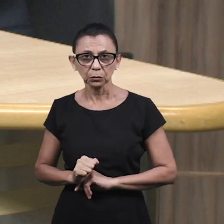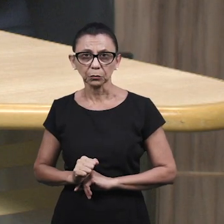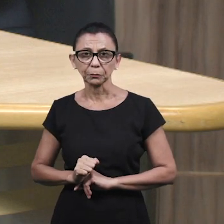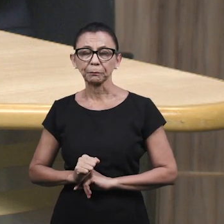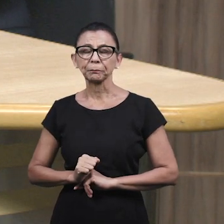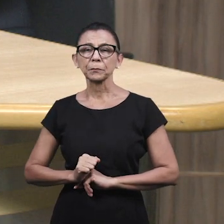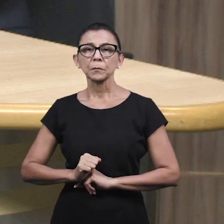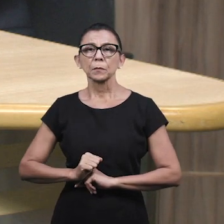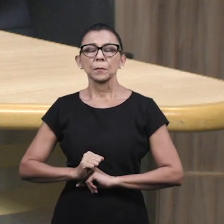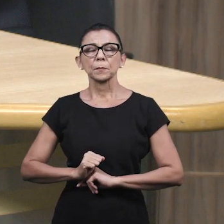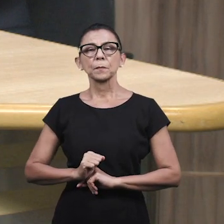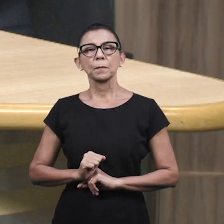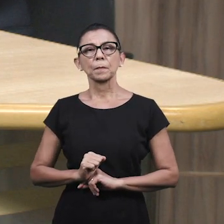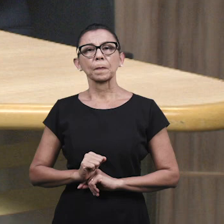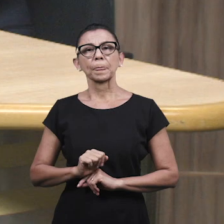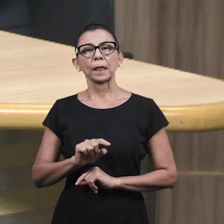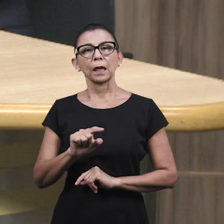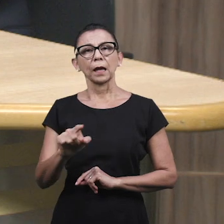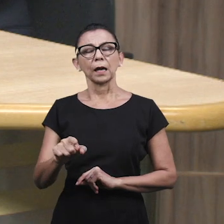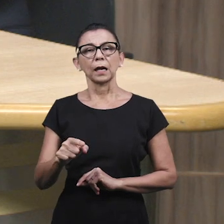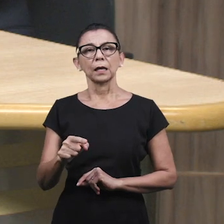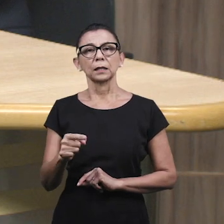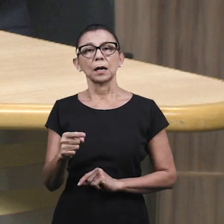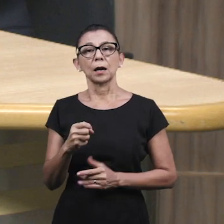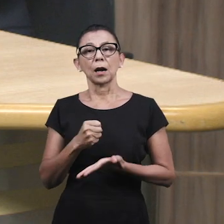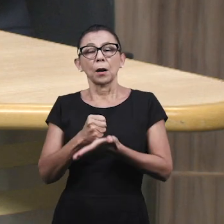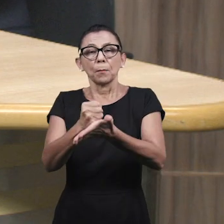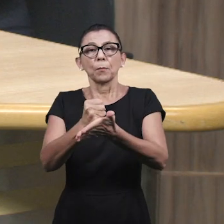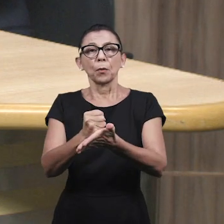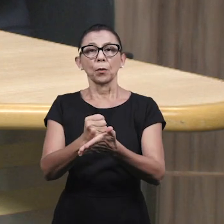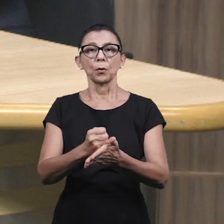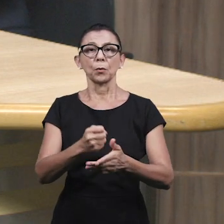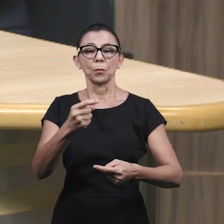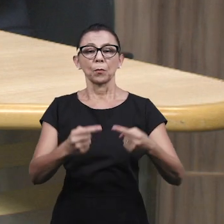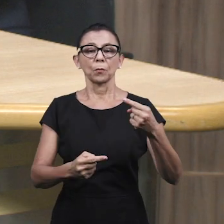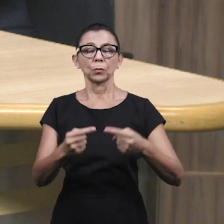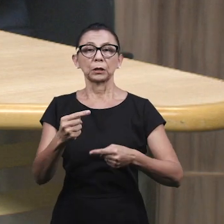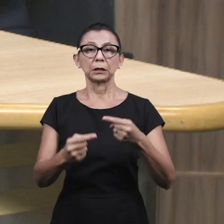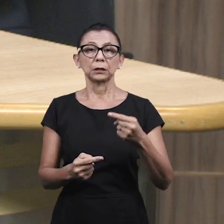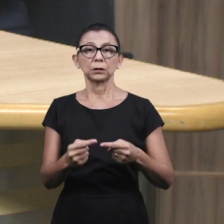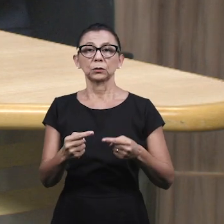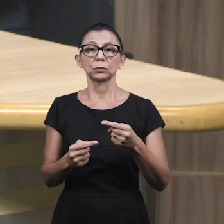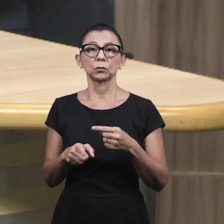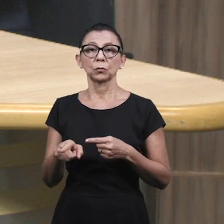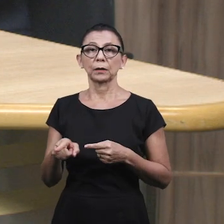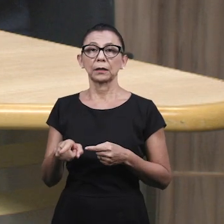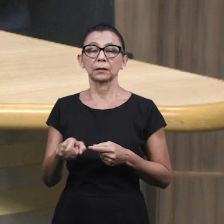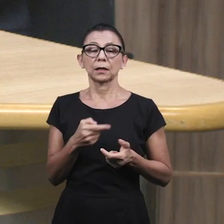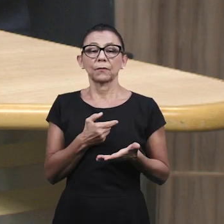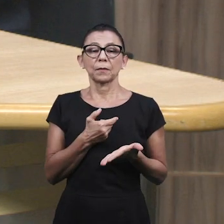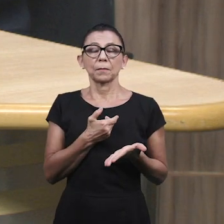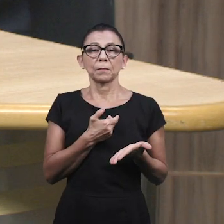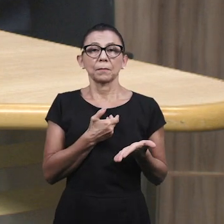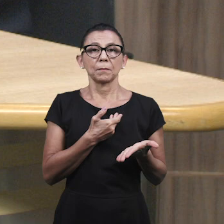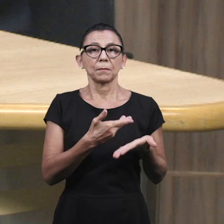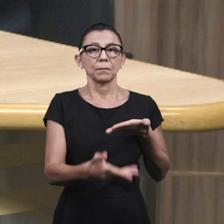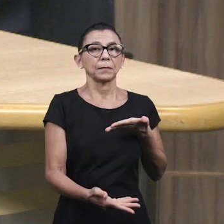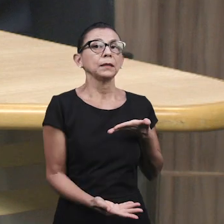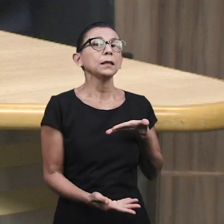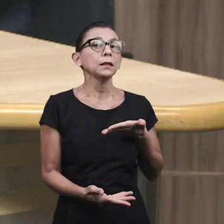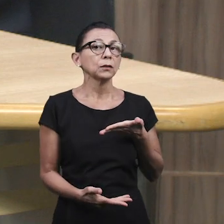apoio político, não é, no Oriente, onde o cristianismo estava dominando